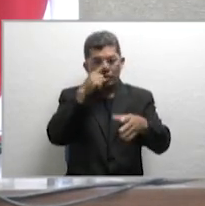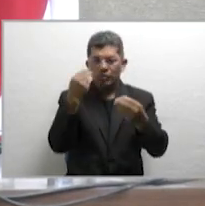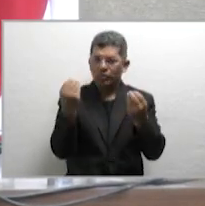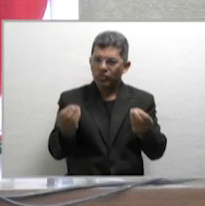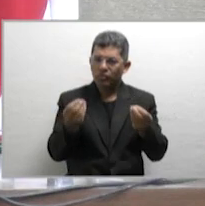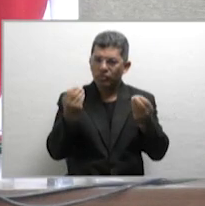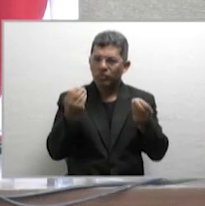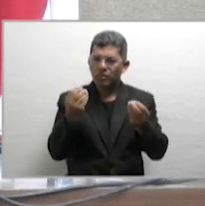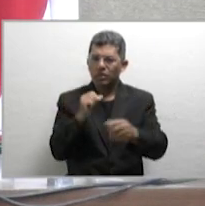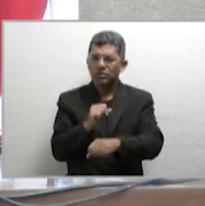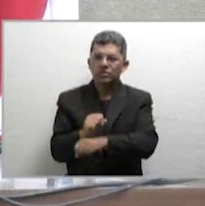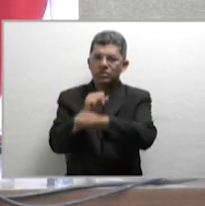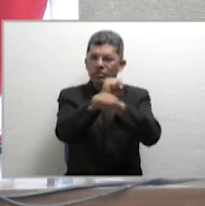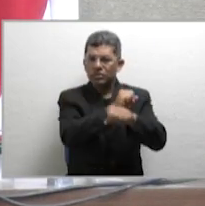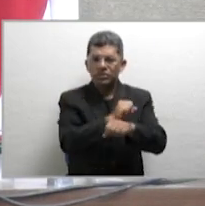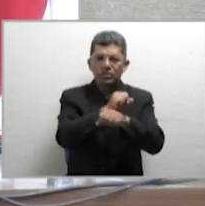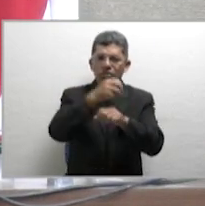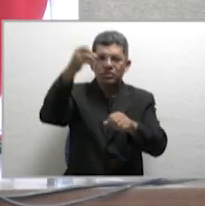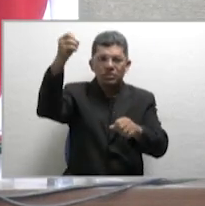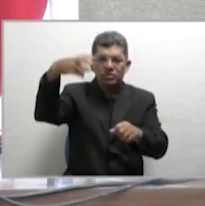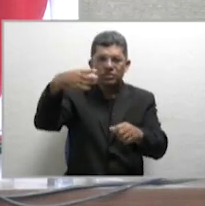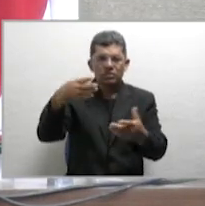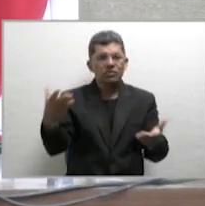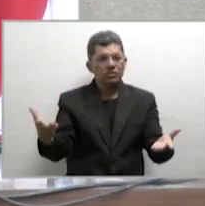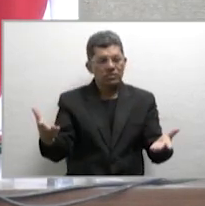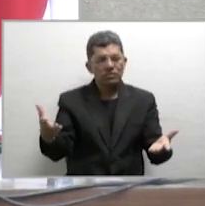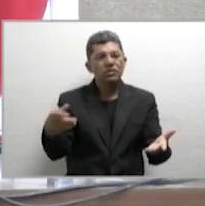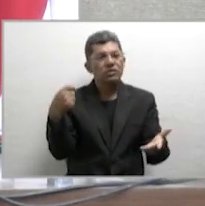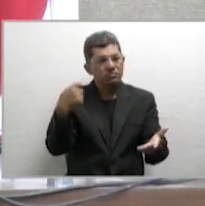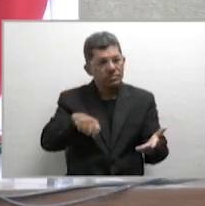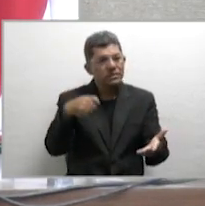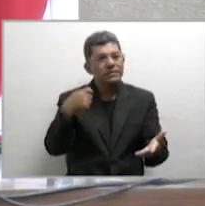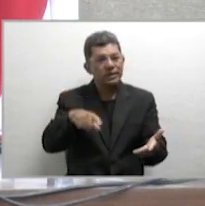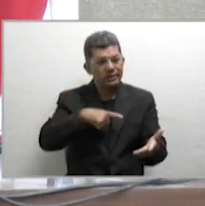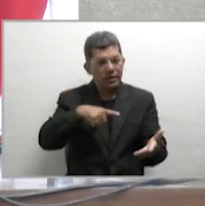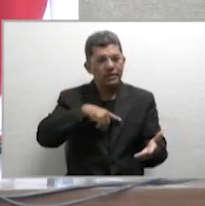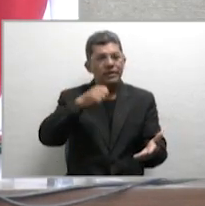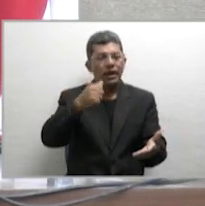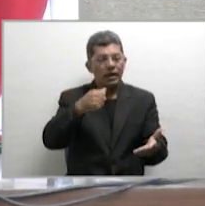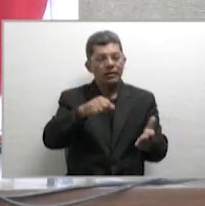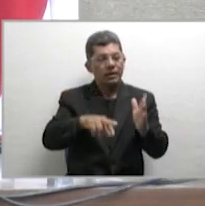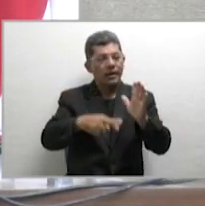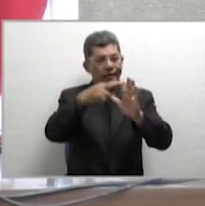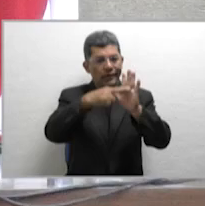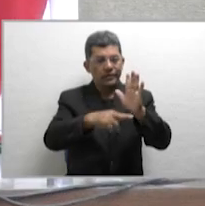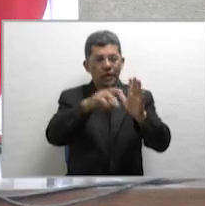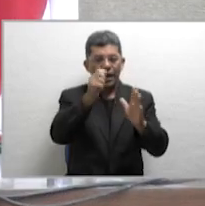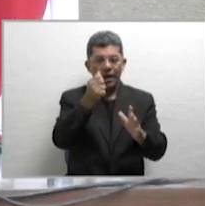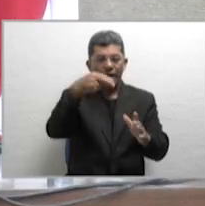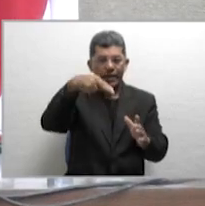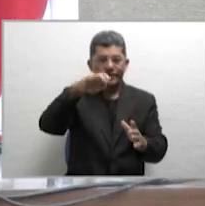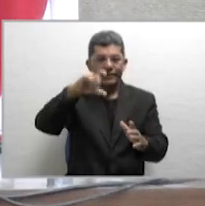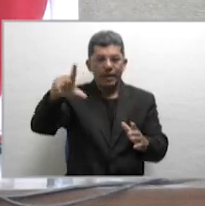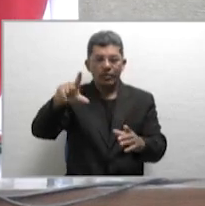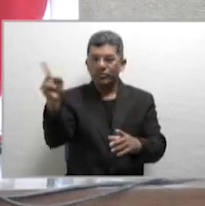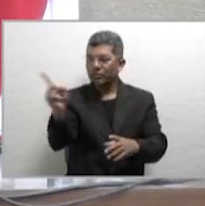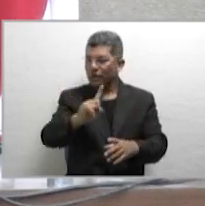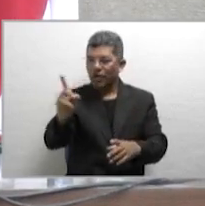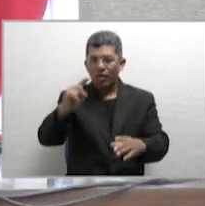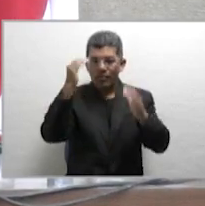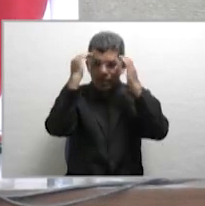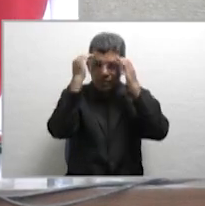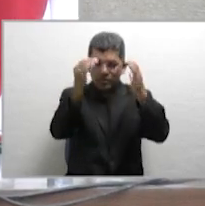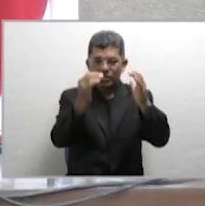da segurança energética, que é preconizado na ANEEL? Ela não obedece